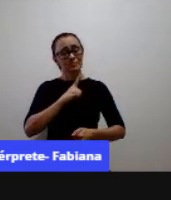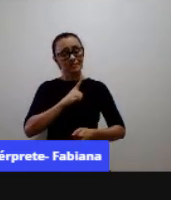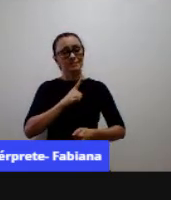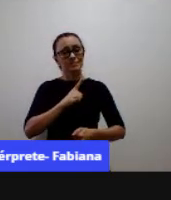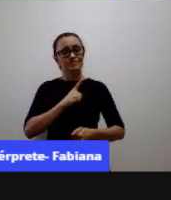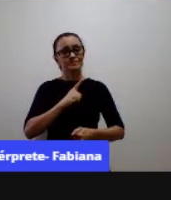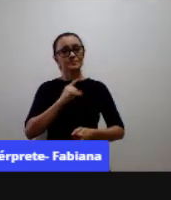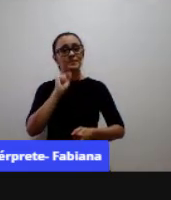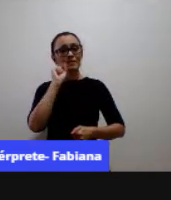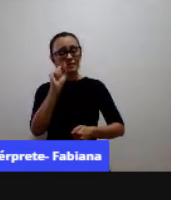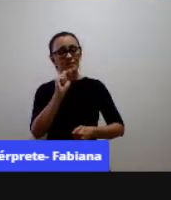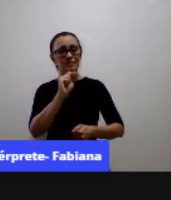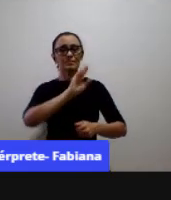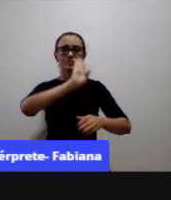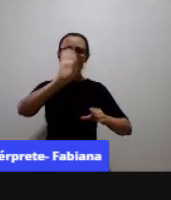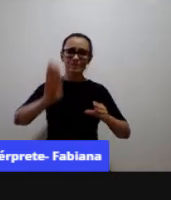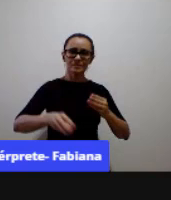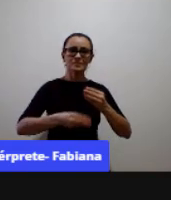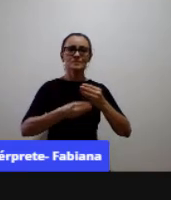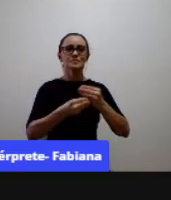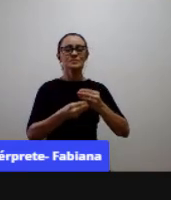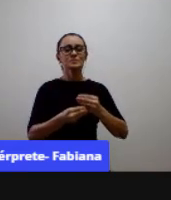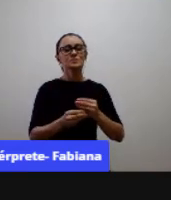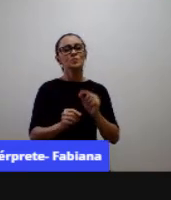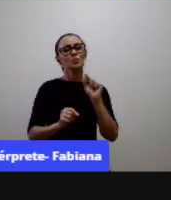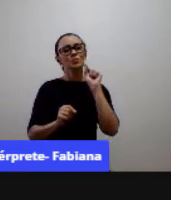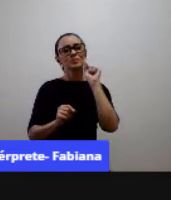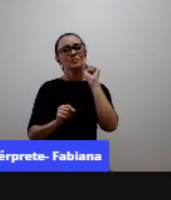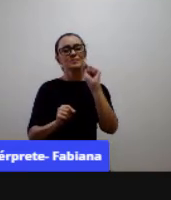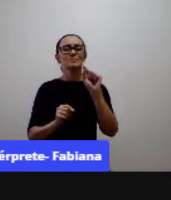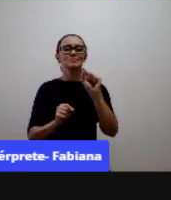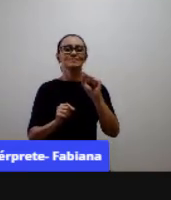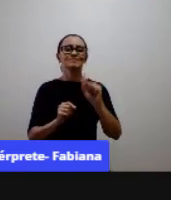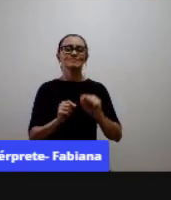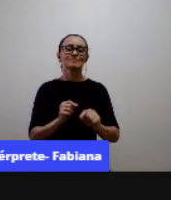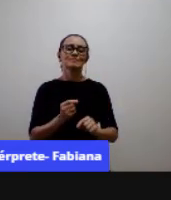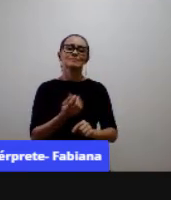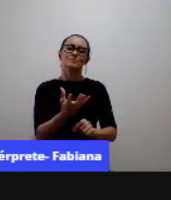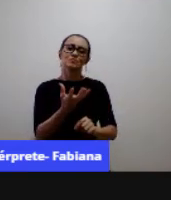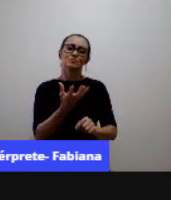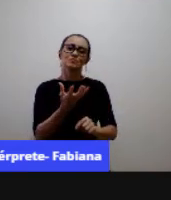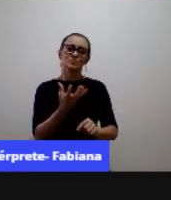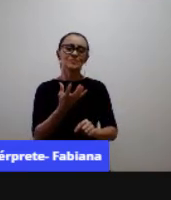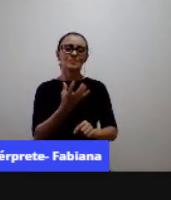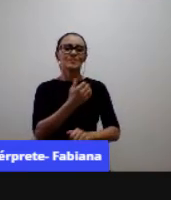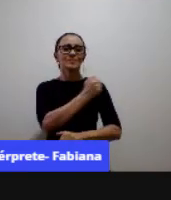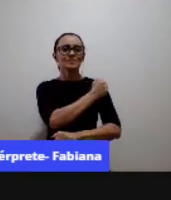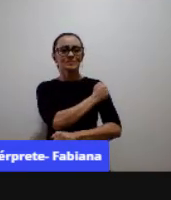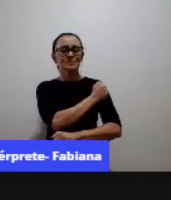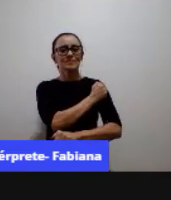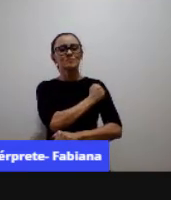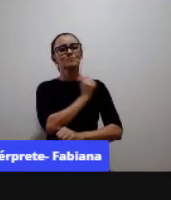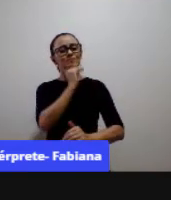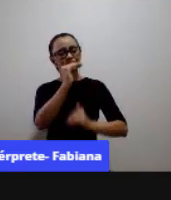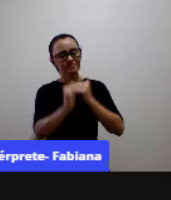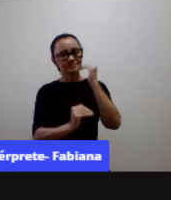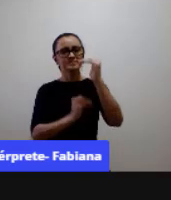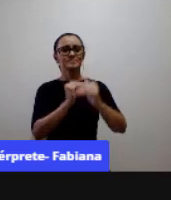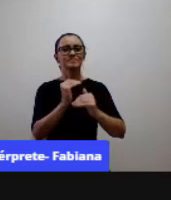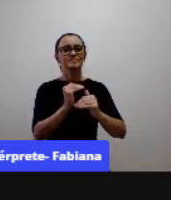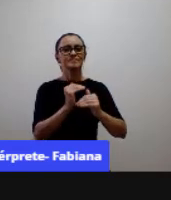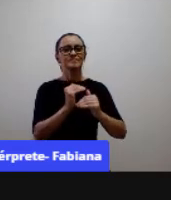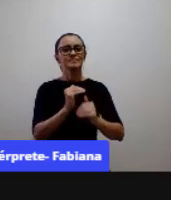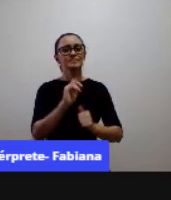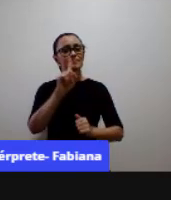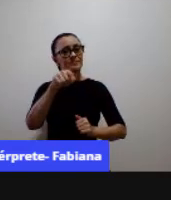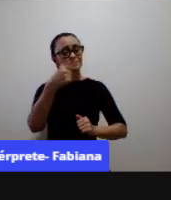no processo de ensino-aprendizagem do aluno. Por isso que depois vocês vão verificar, quando eu for apresentar o